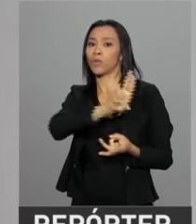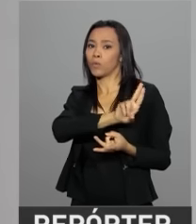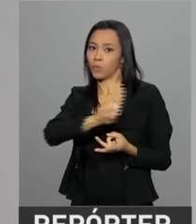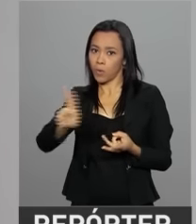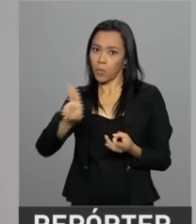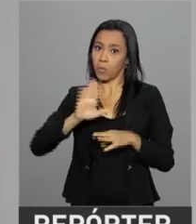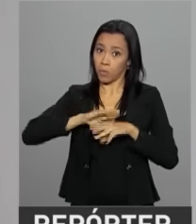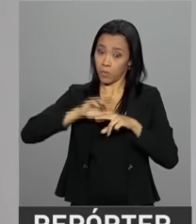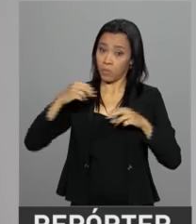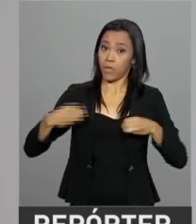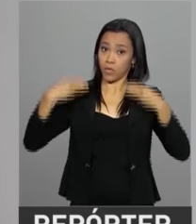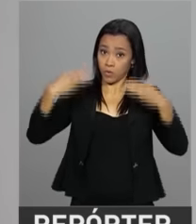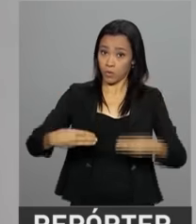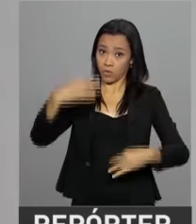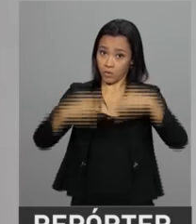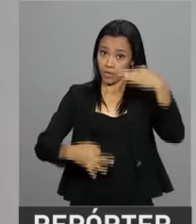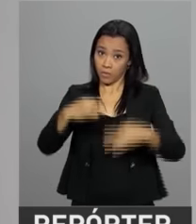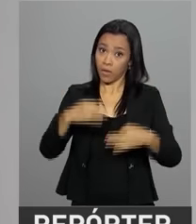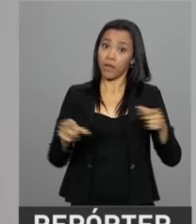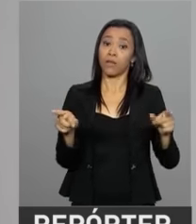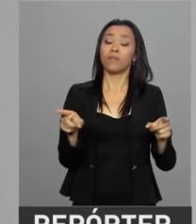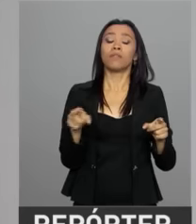do Trabalho, pelo TST,